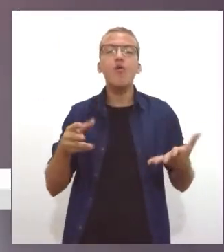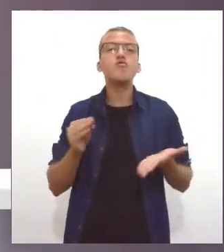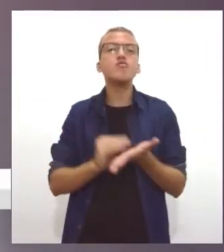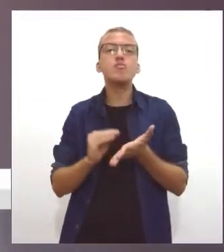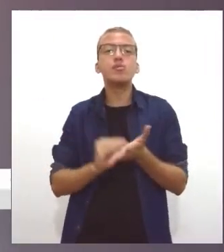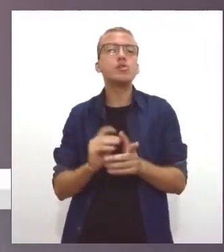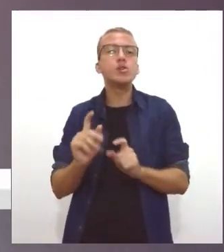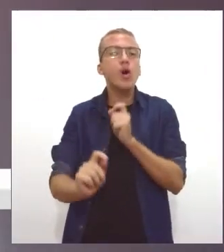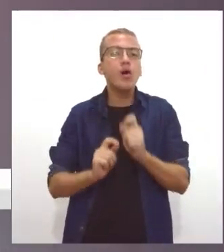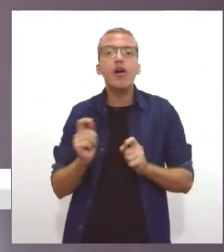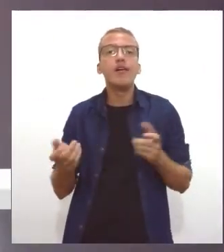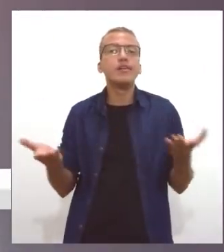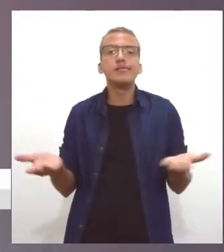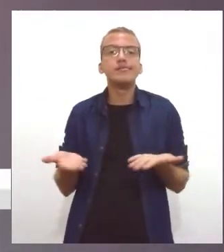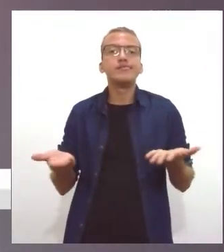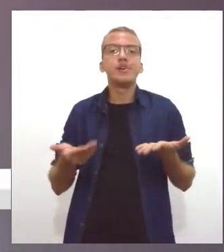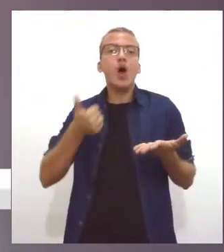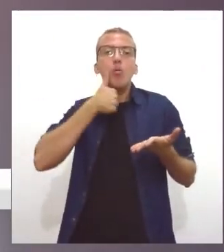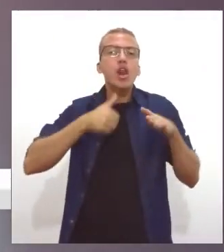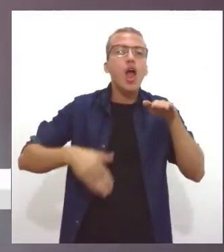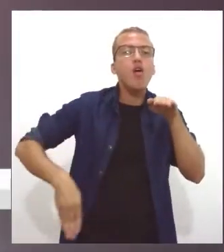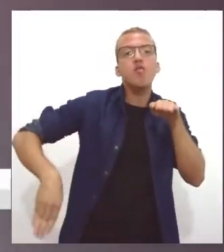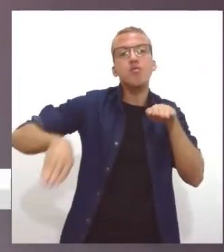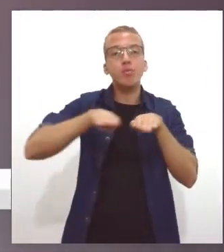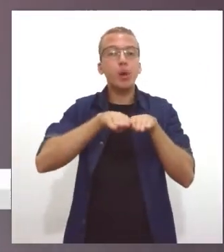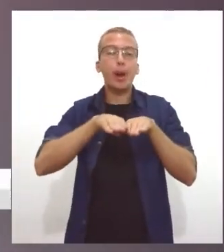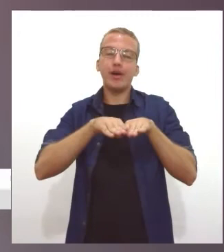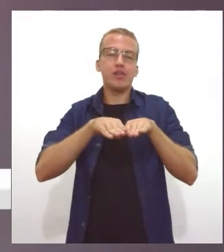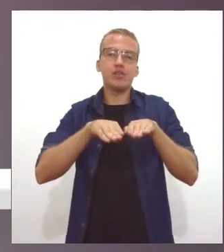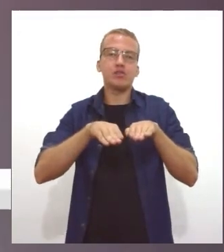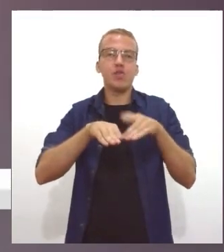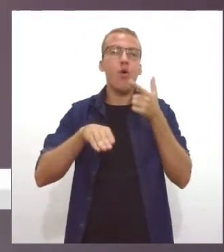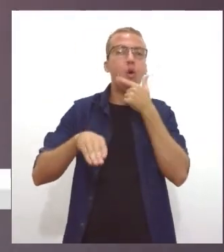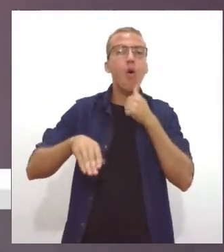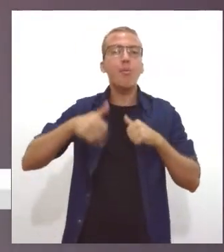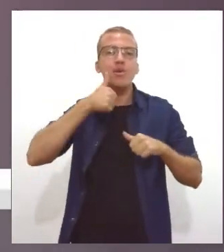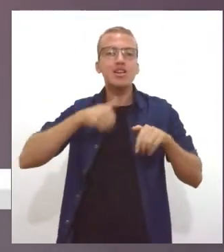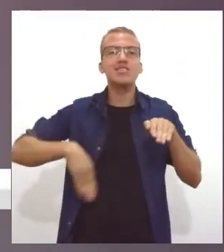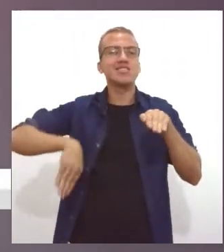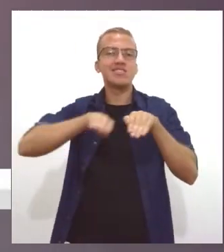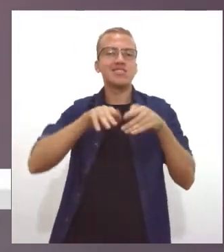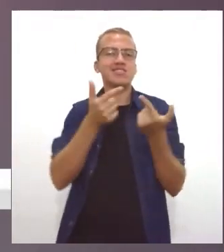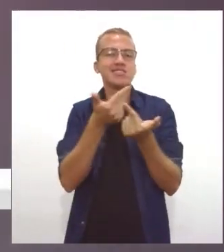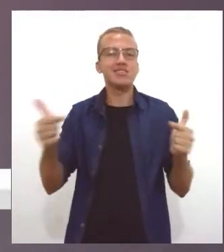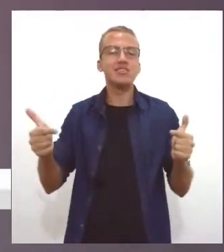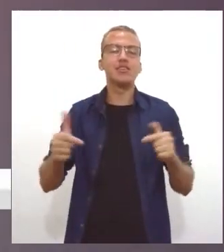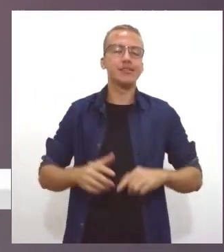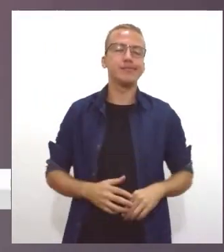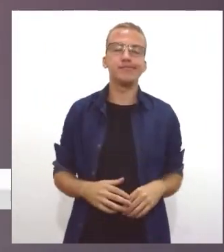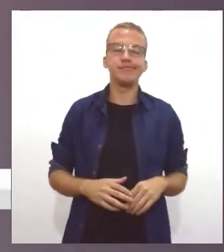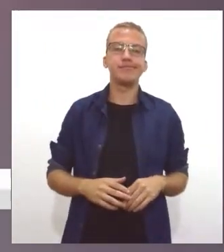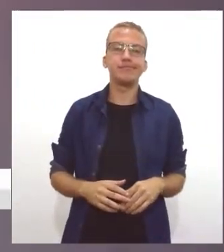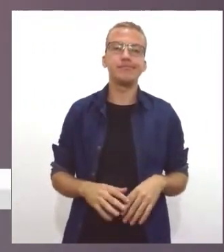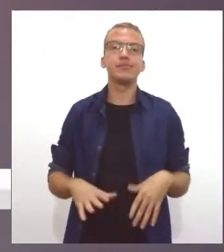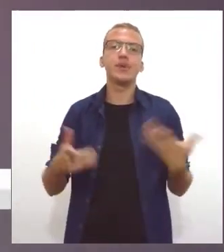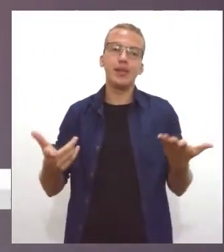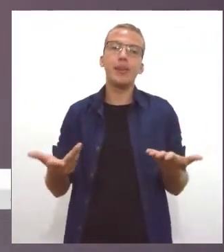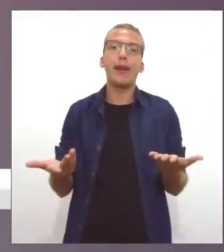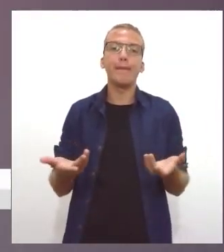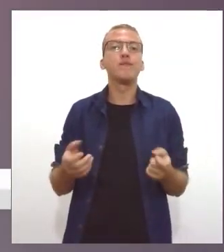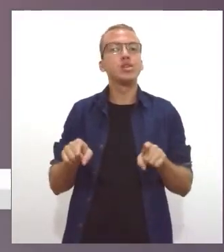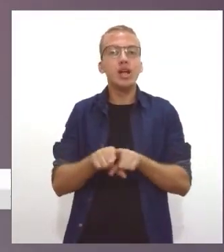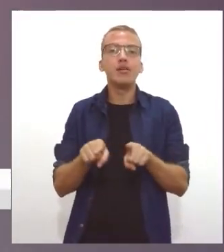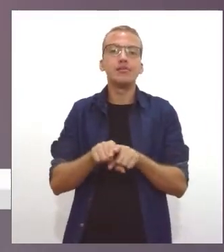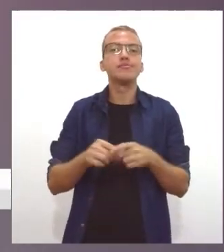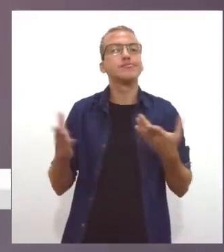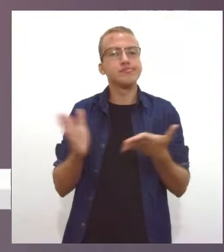não têm condições de igualdade com o homem no mercado de trabalho, exceto na área de concursos públicos, que nós fazemos concursos, e aí não tem como